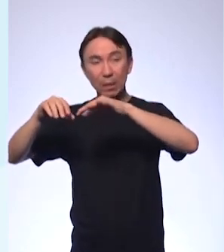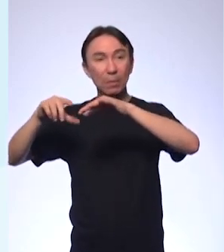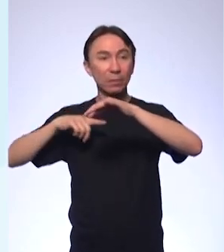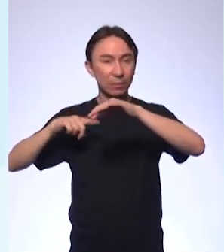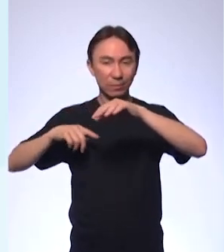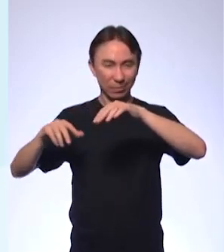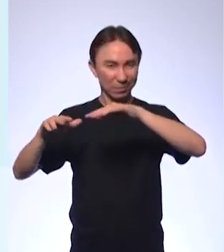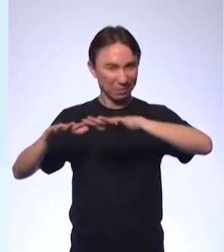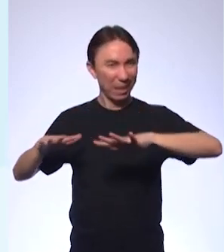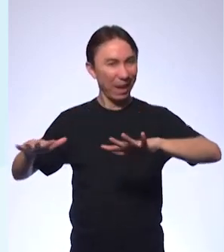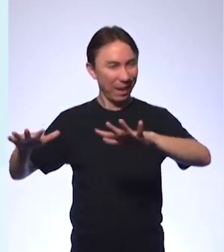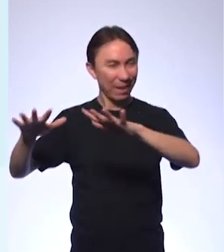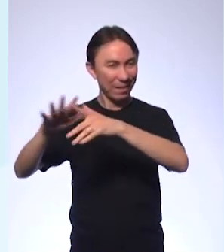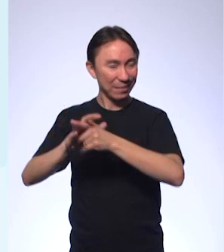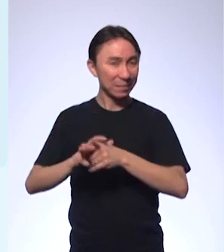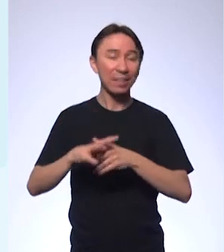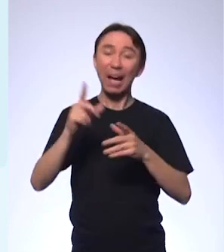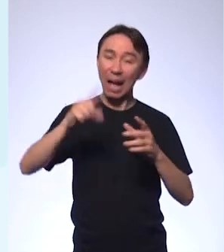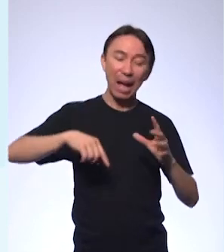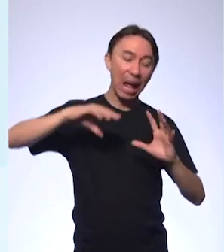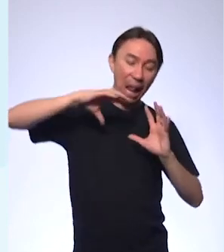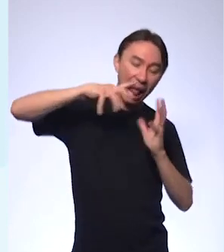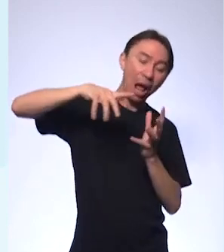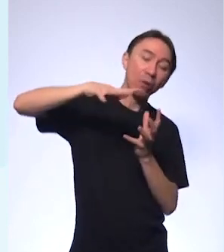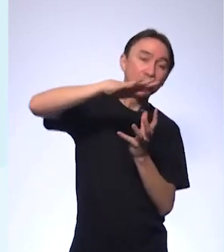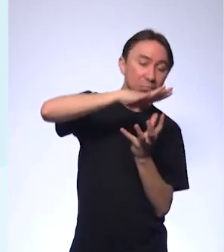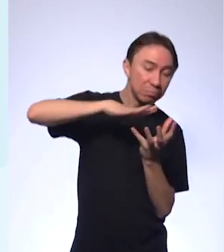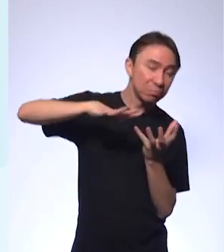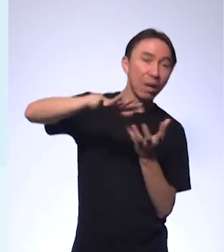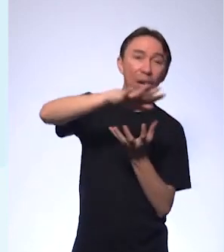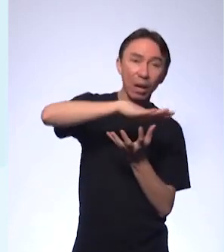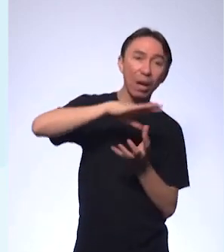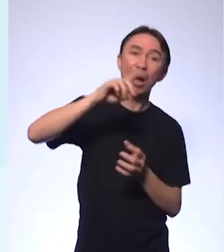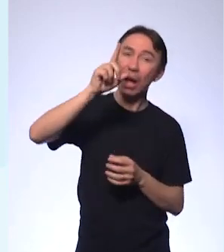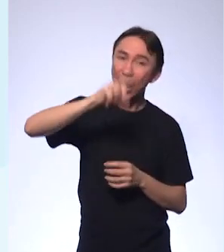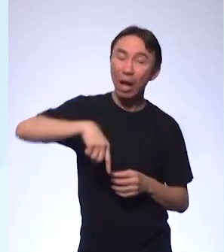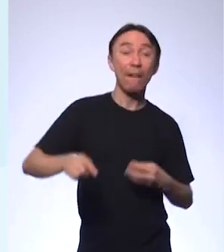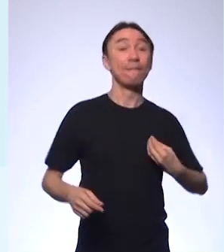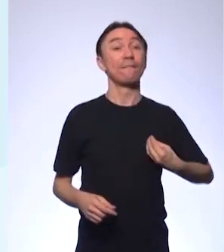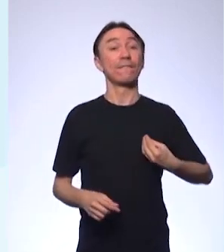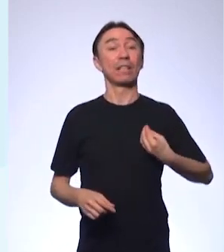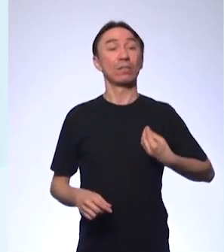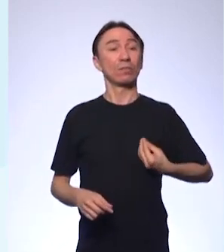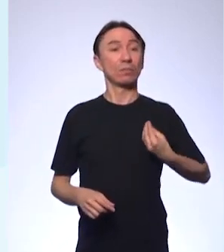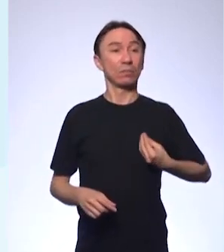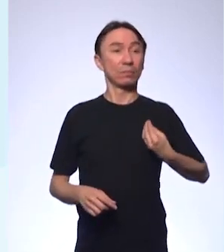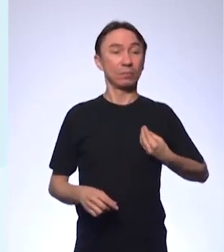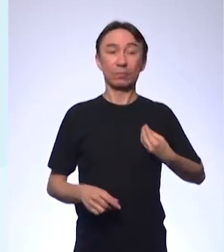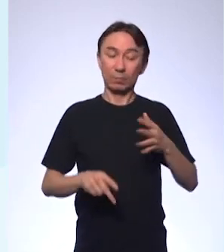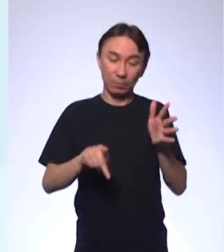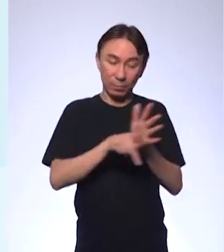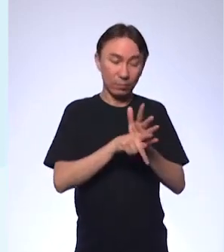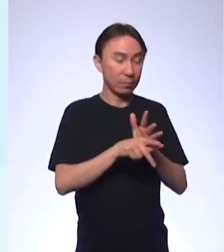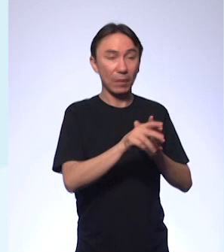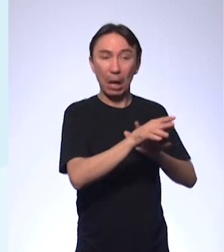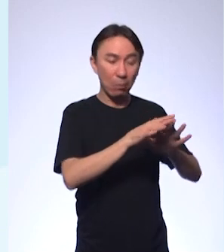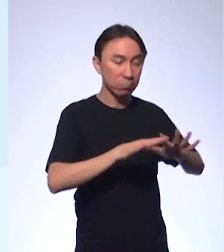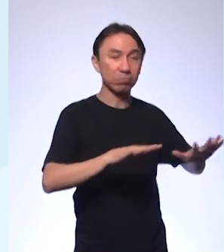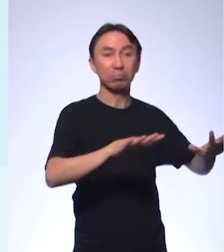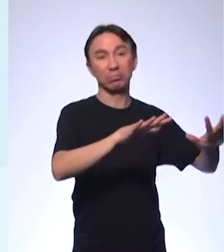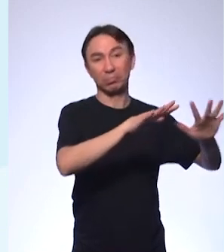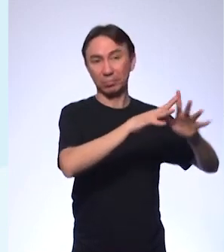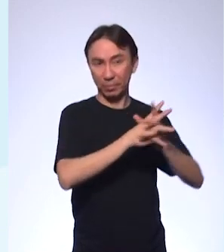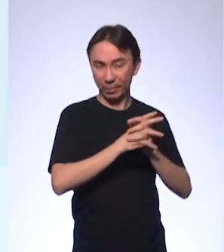gente fala em ecossistema, é justamente isso, os seres vivos de uma determinada comunidade, né? Então, os componentes bióticos